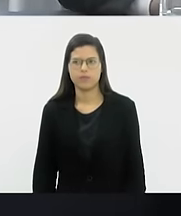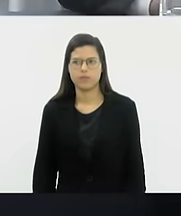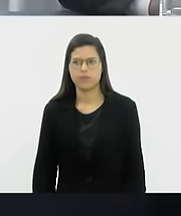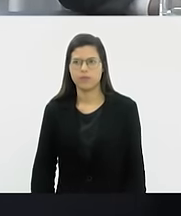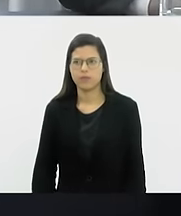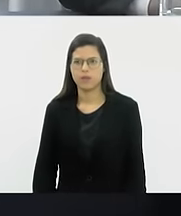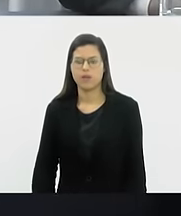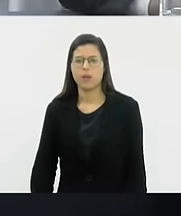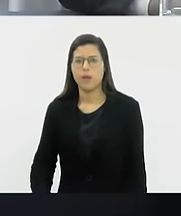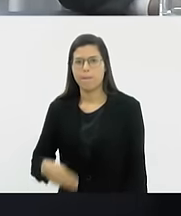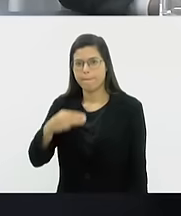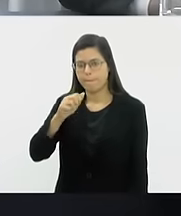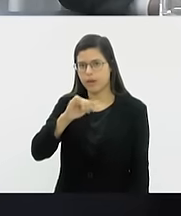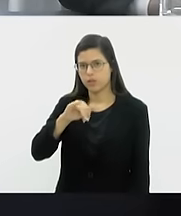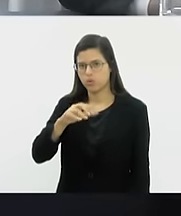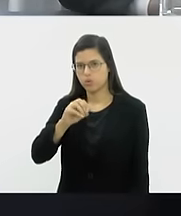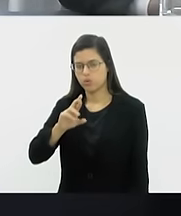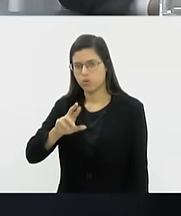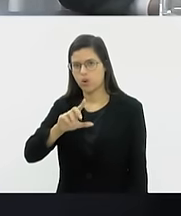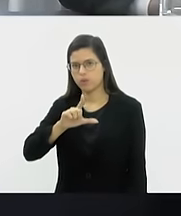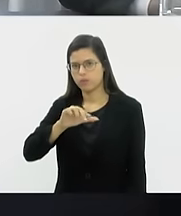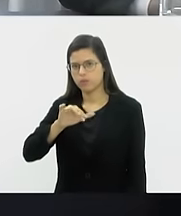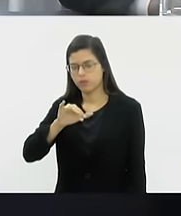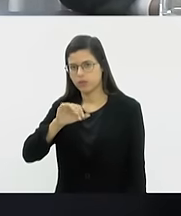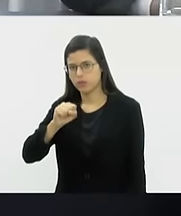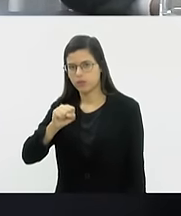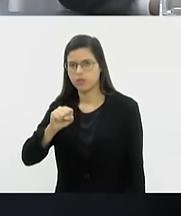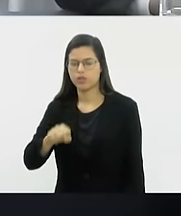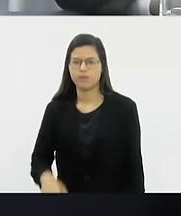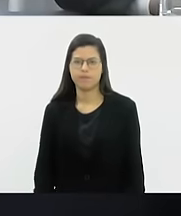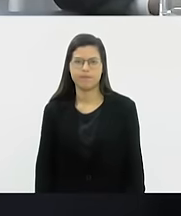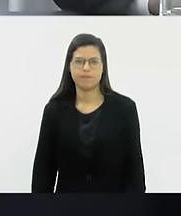Major PM Luiz Otávio Mota